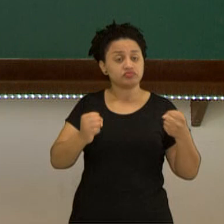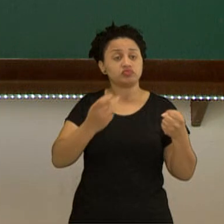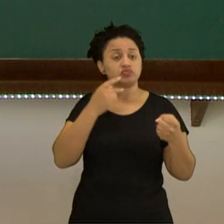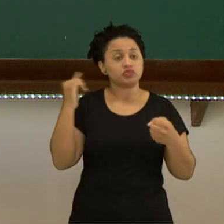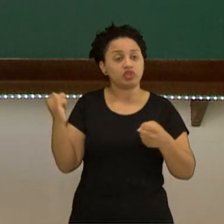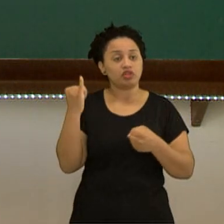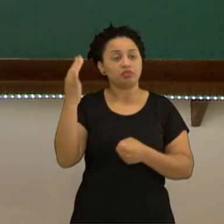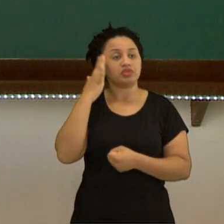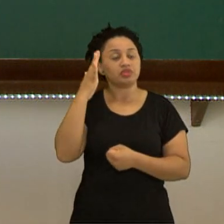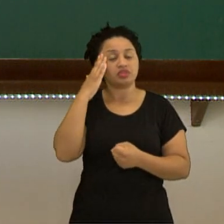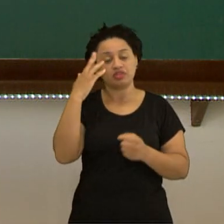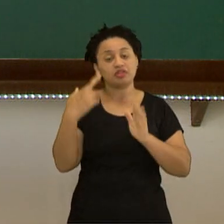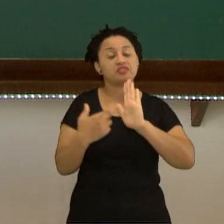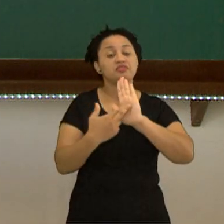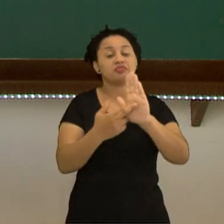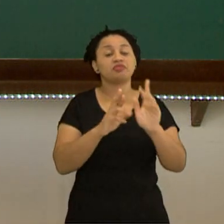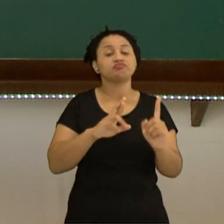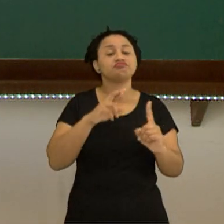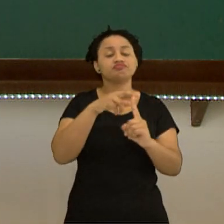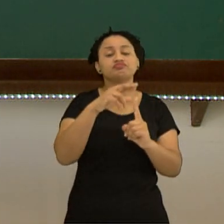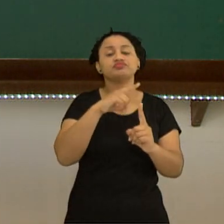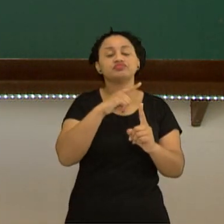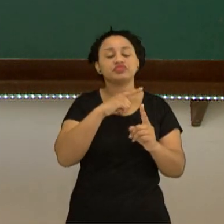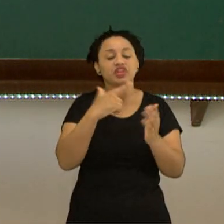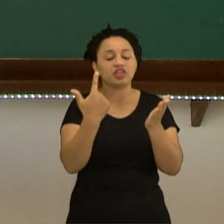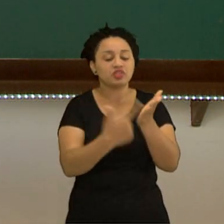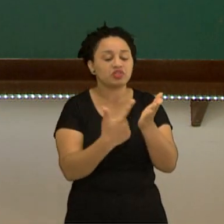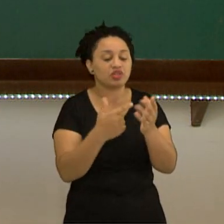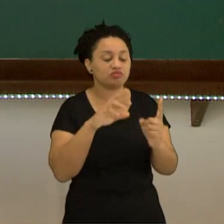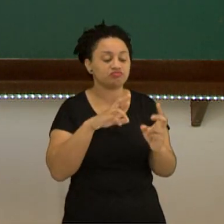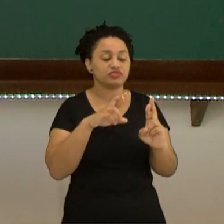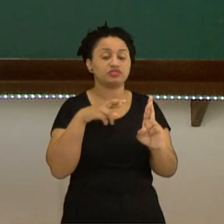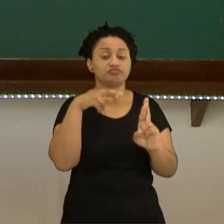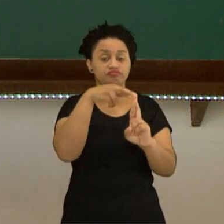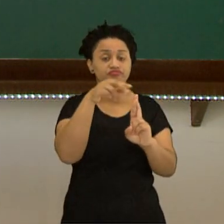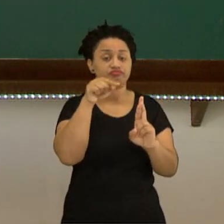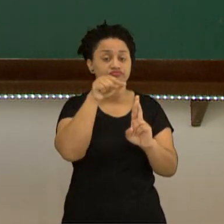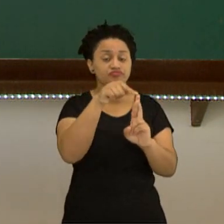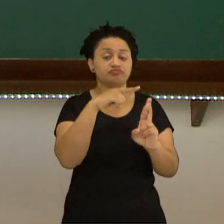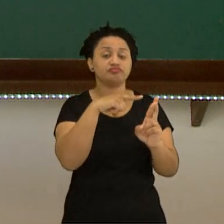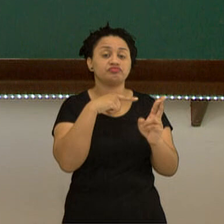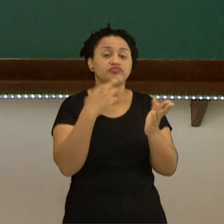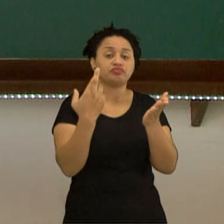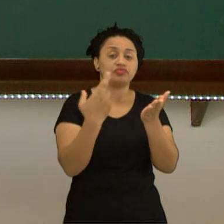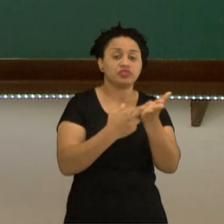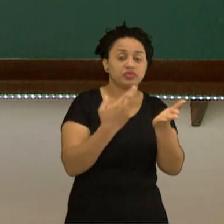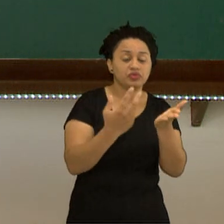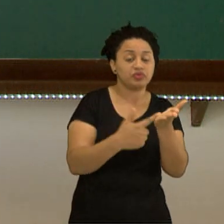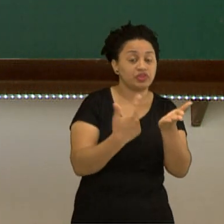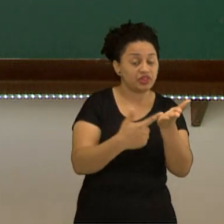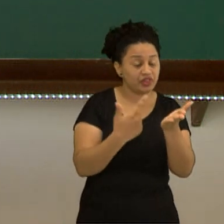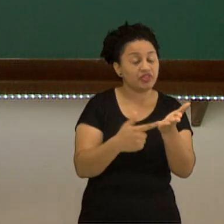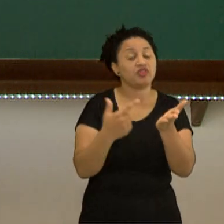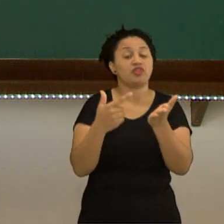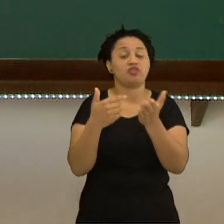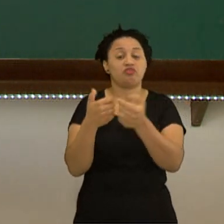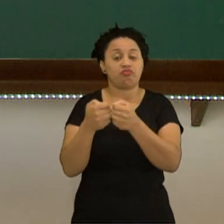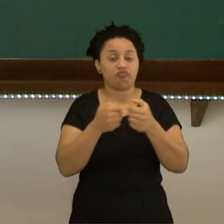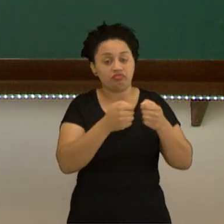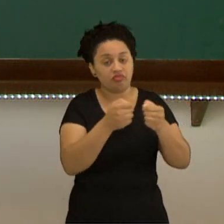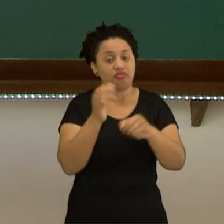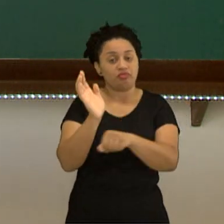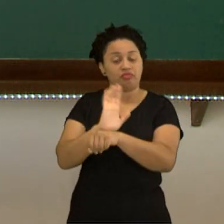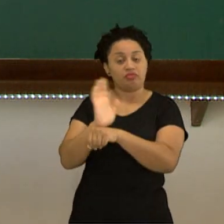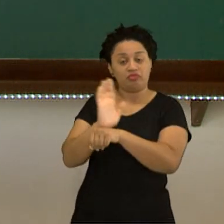as referências que estão presentes nos livros, games e filmes, mas não é necessário gostar.